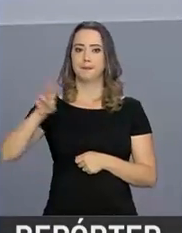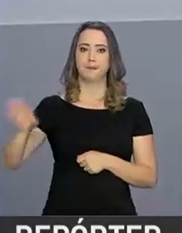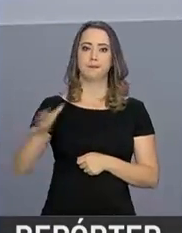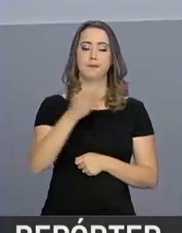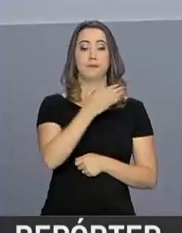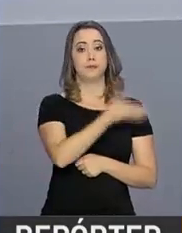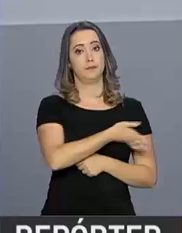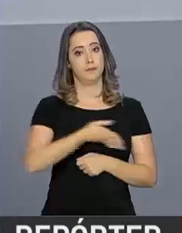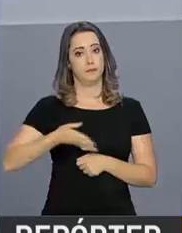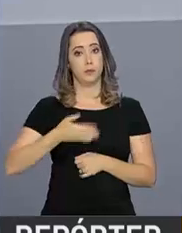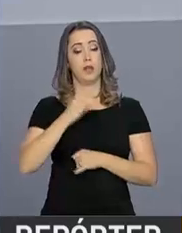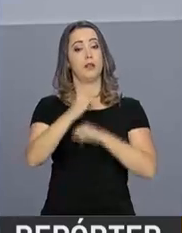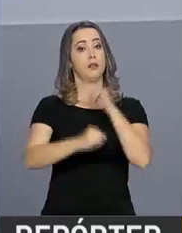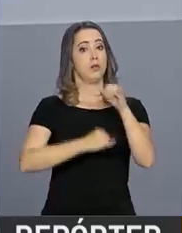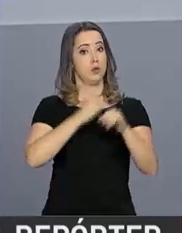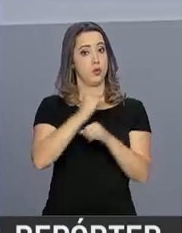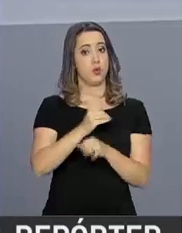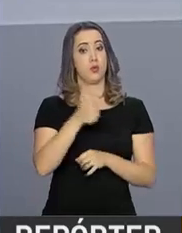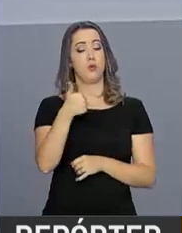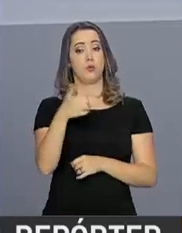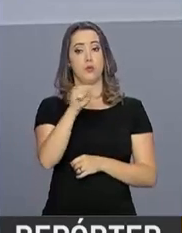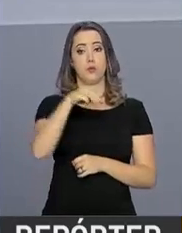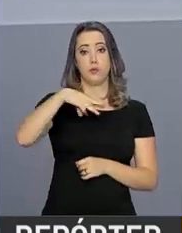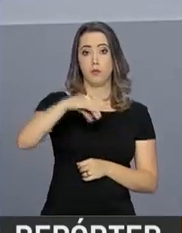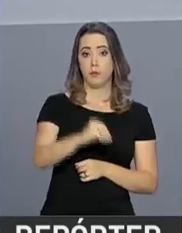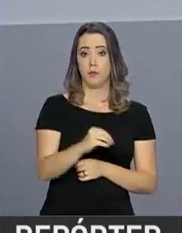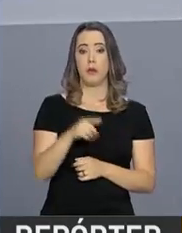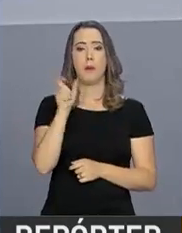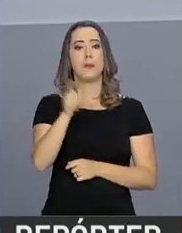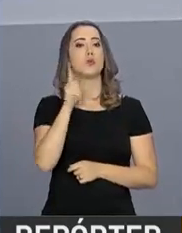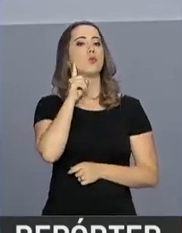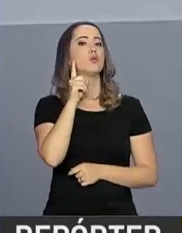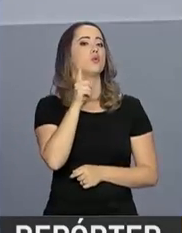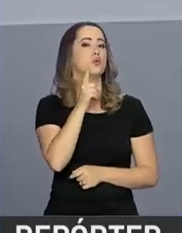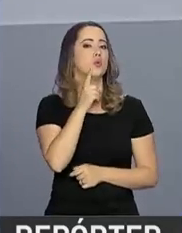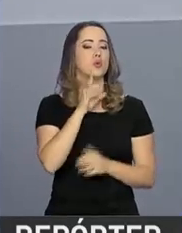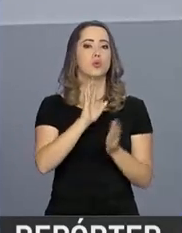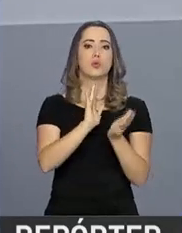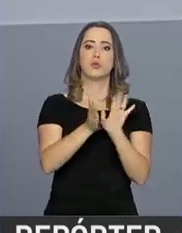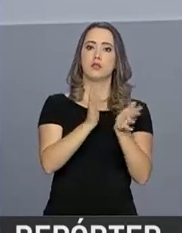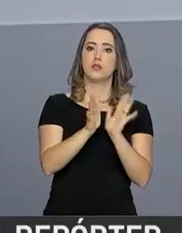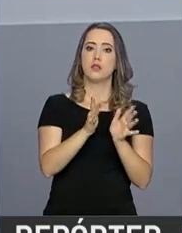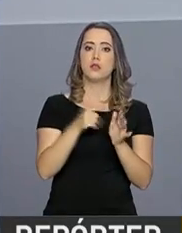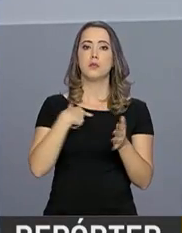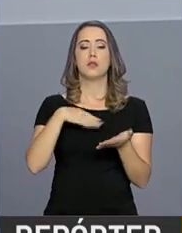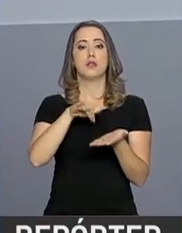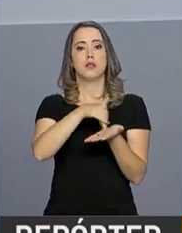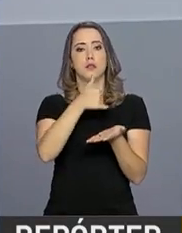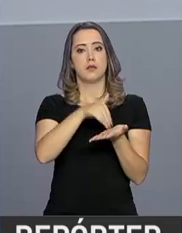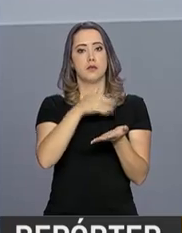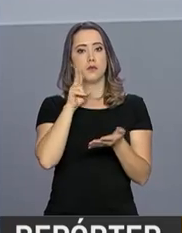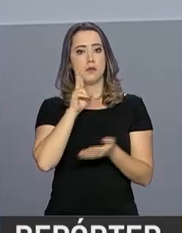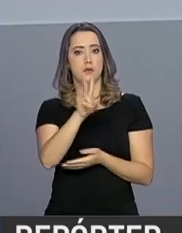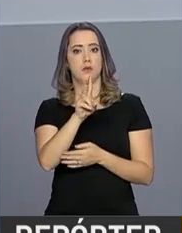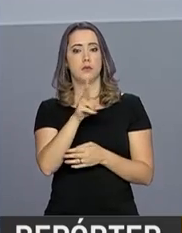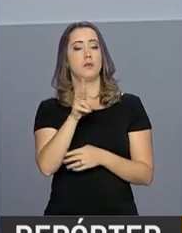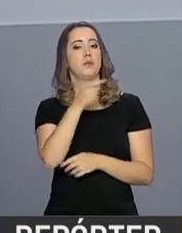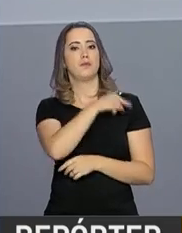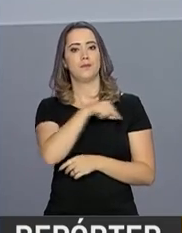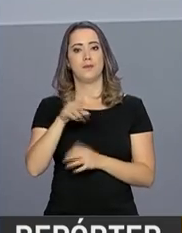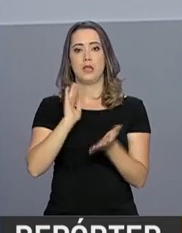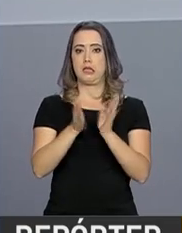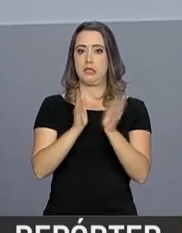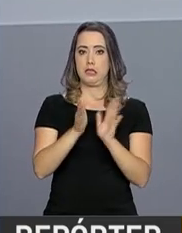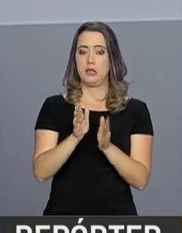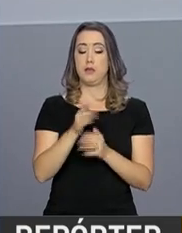participante na internet até 18 de maio para os alunos que utilizam libras as instruções podem ser acessadas também